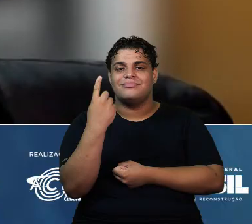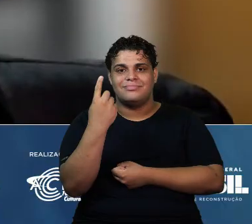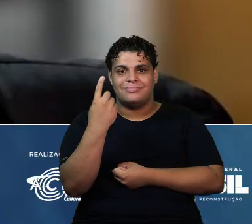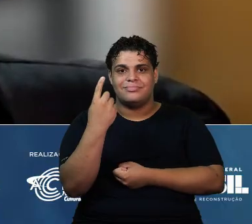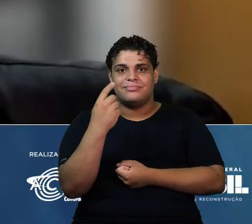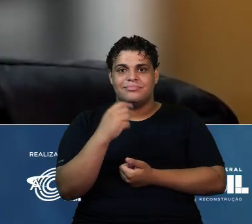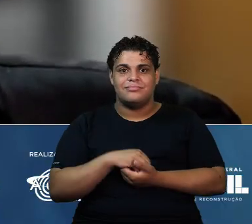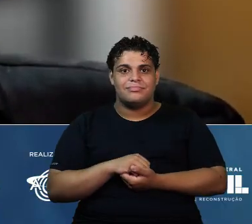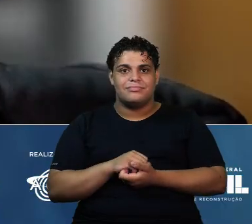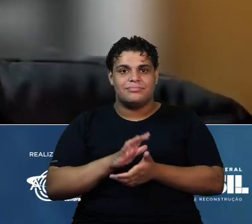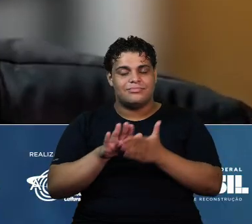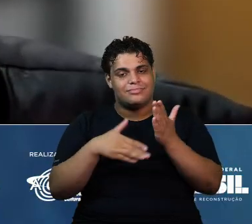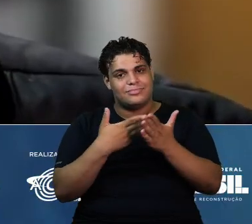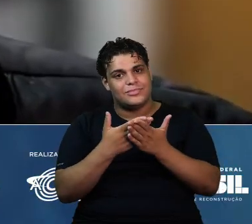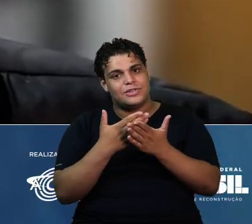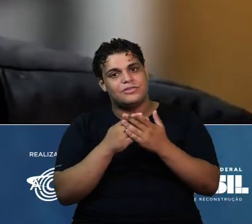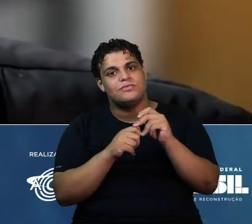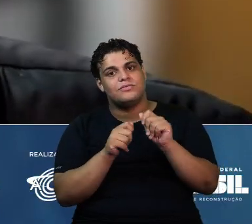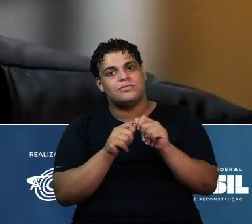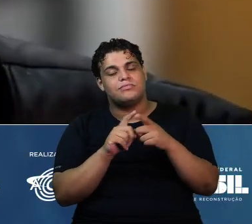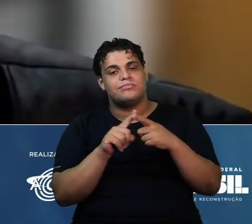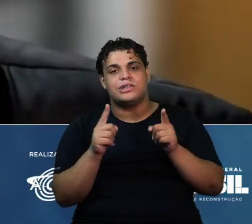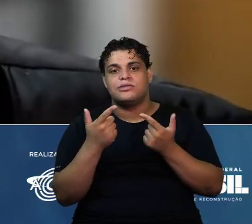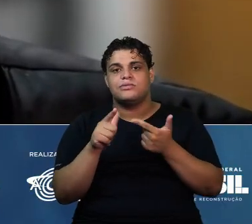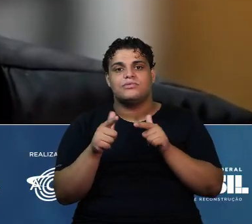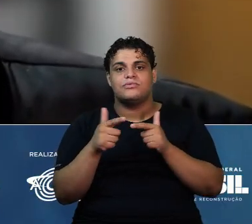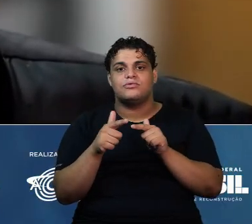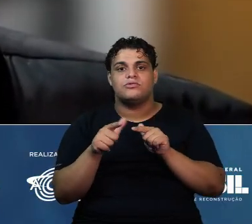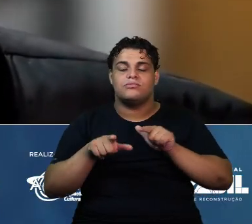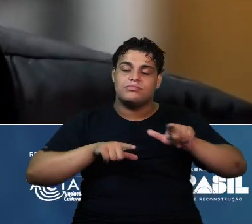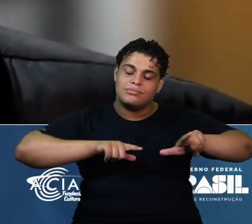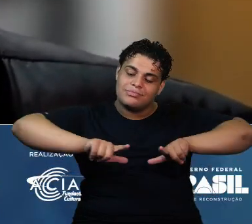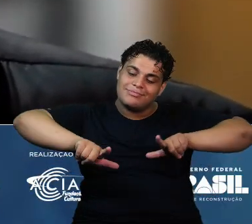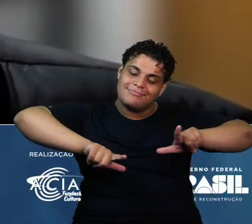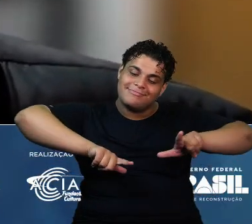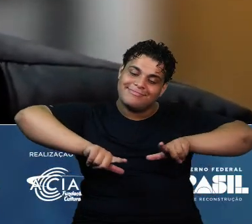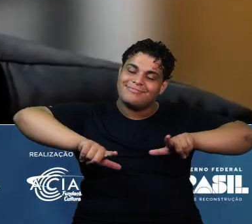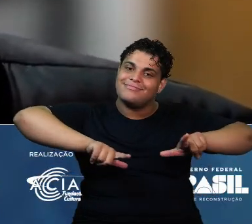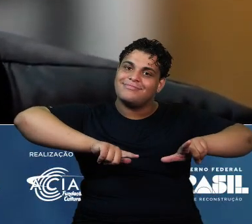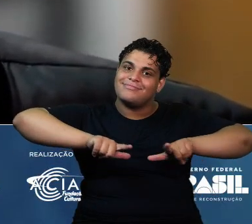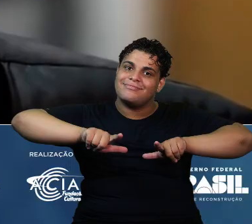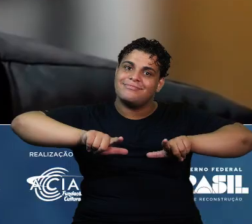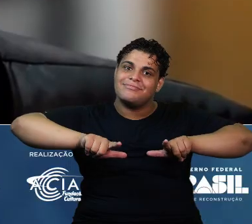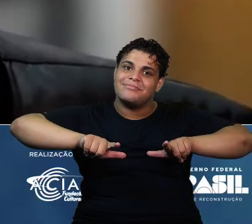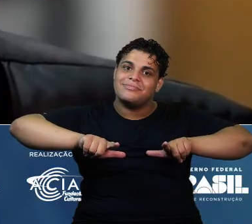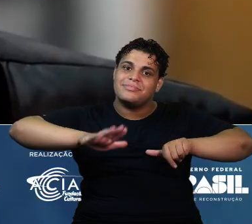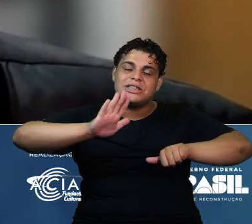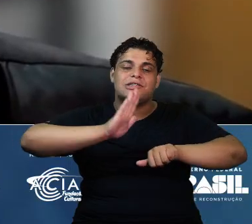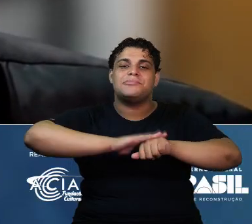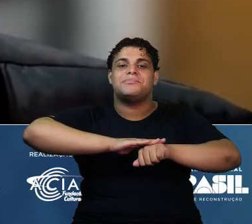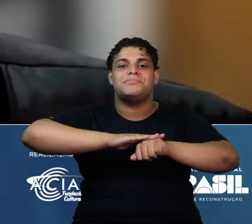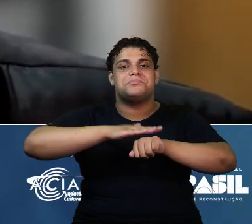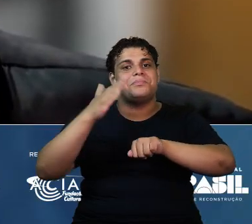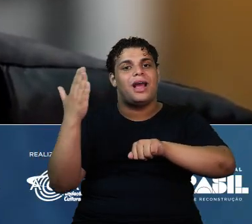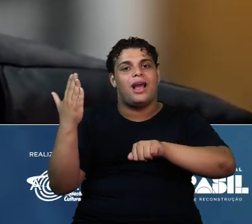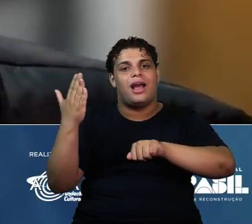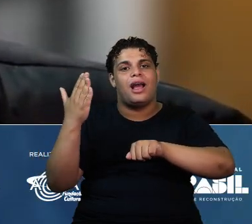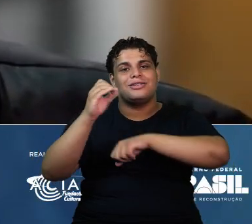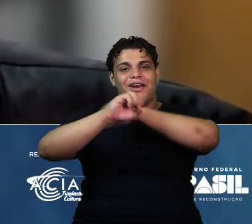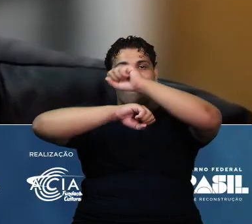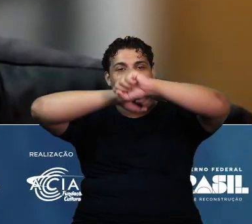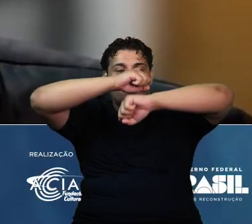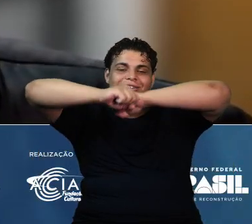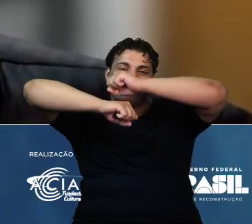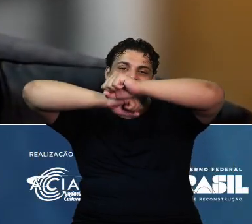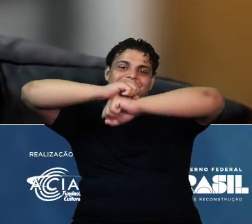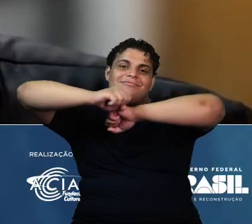Outras escolas faziam, mas não existia um trabalho, digamos assim, mais